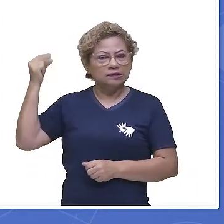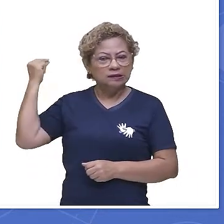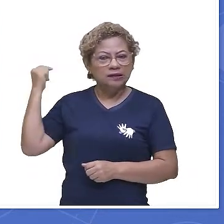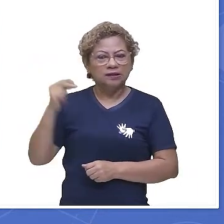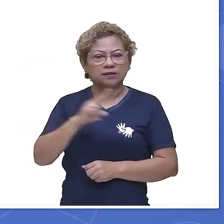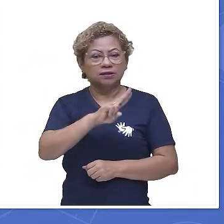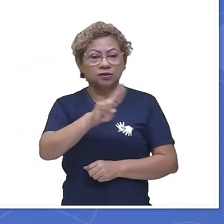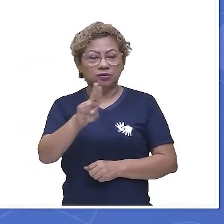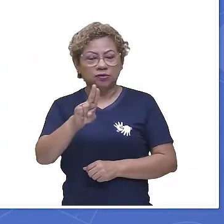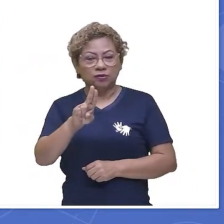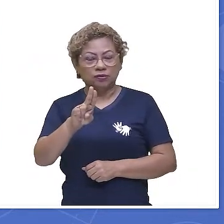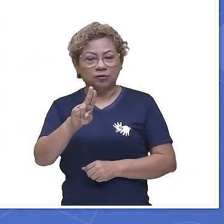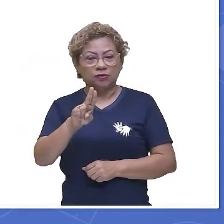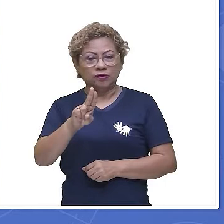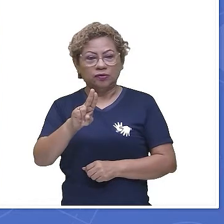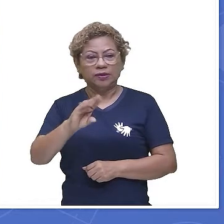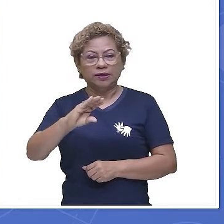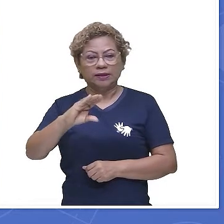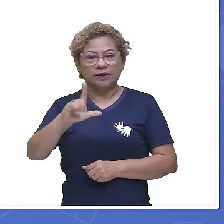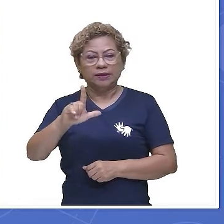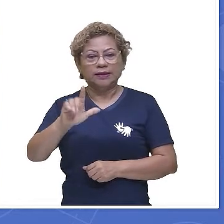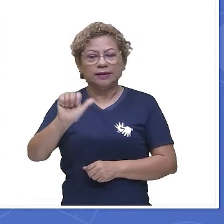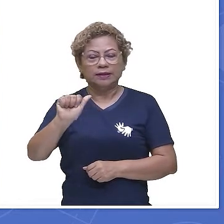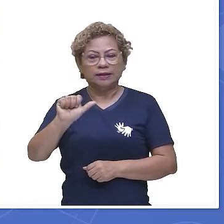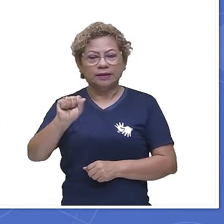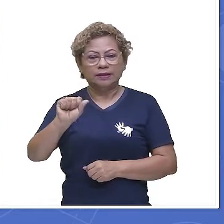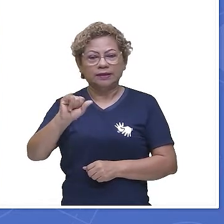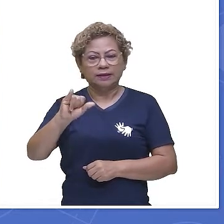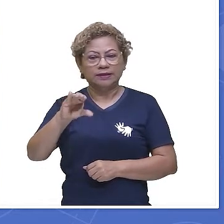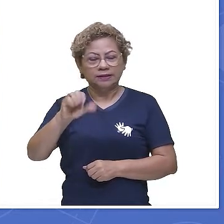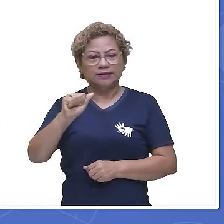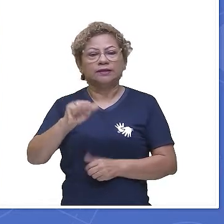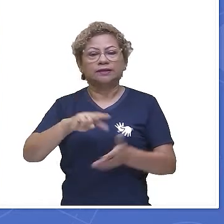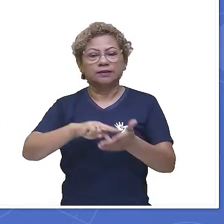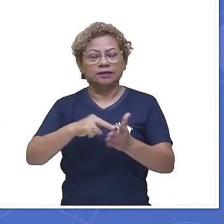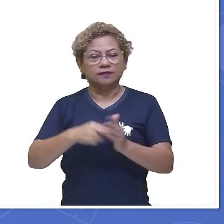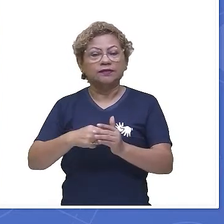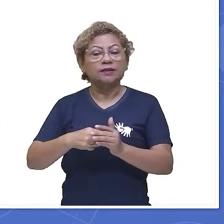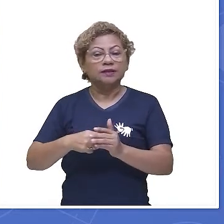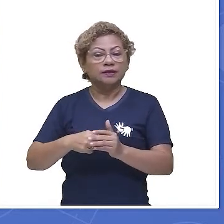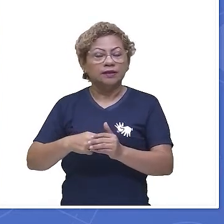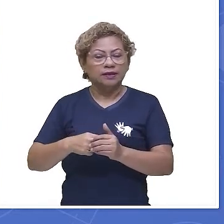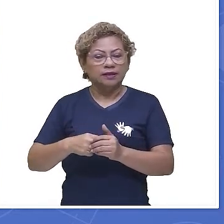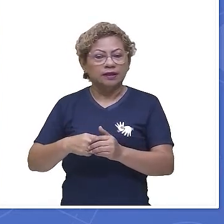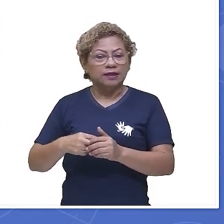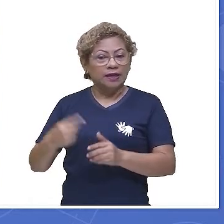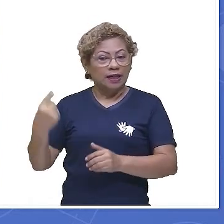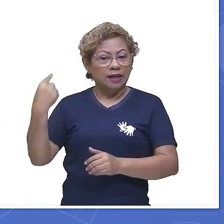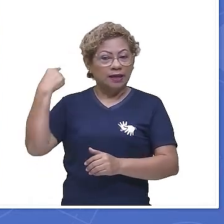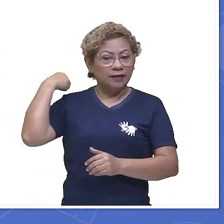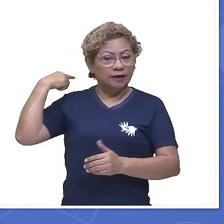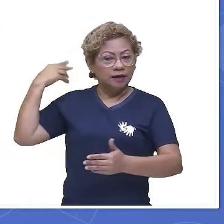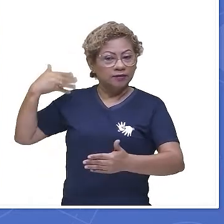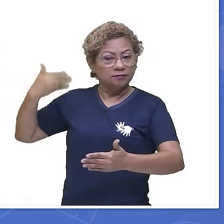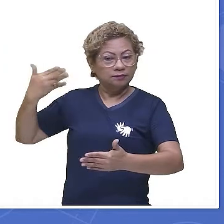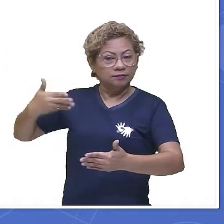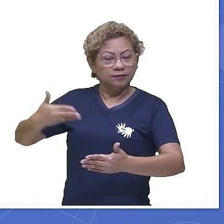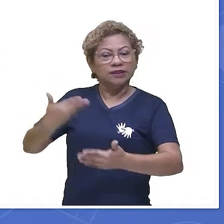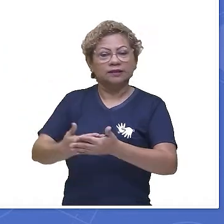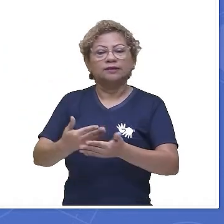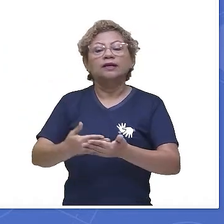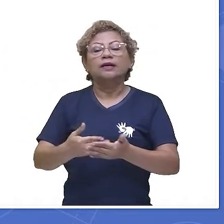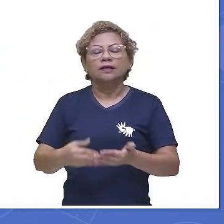tudo aquilo que foi descoberto e que foi difundido nesse ramo da física até o fim do século